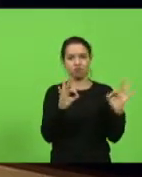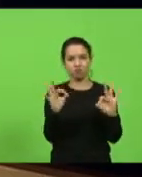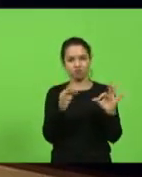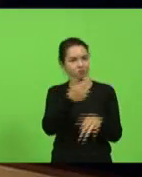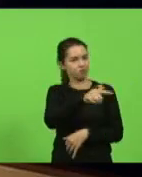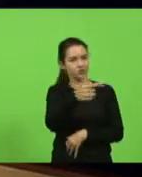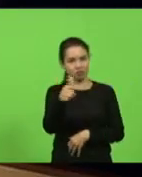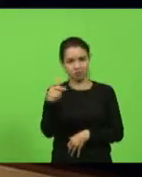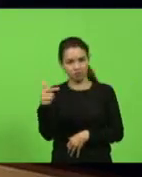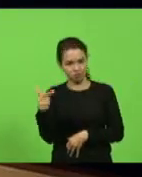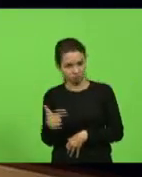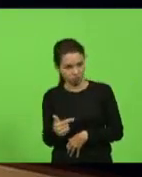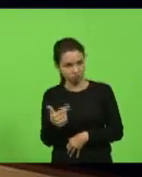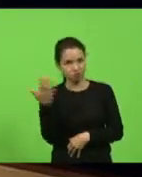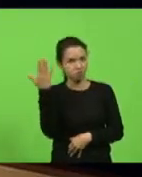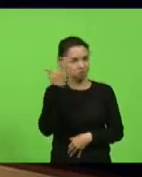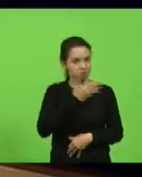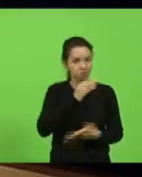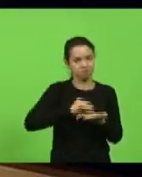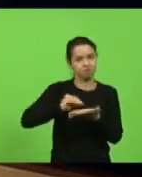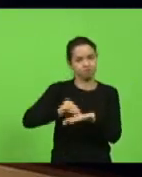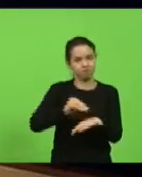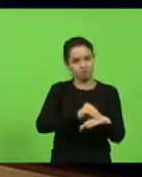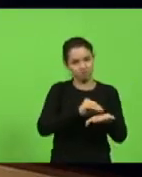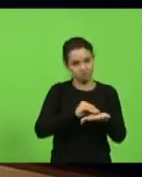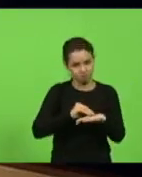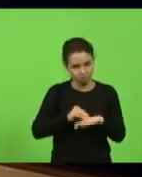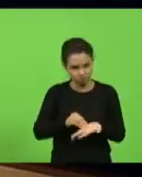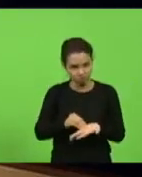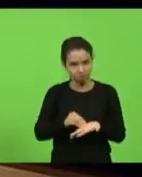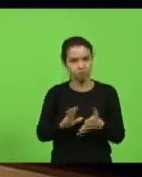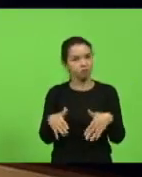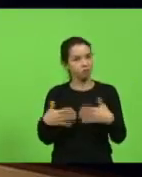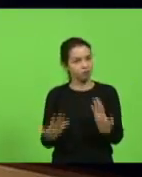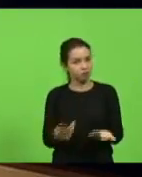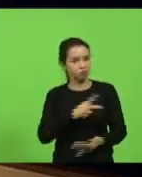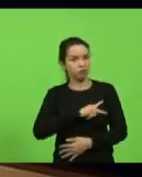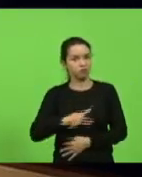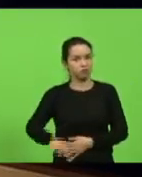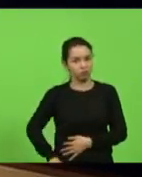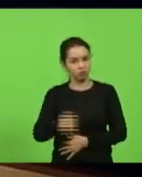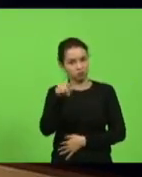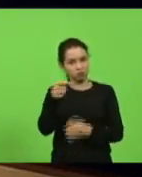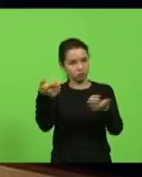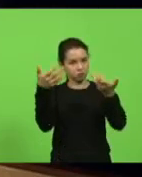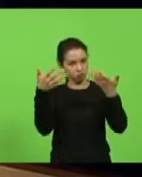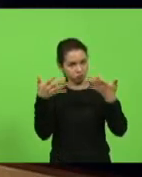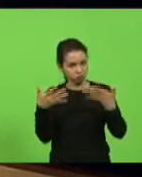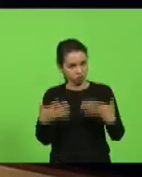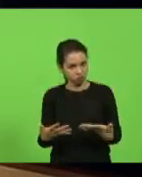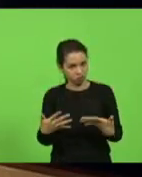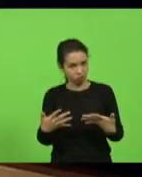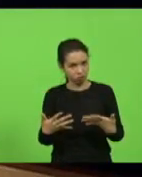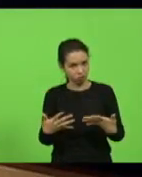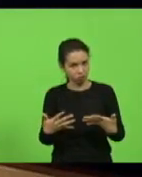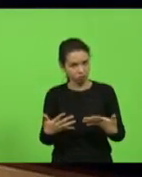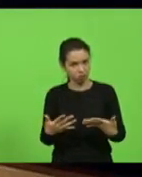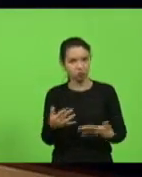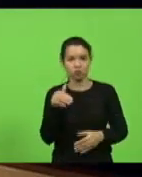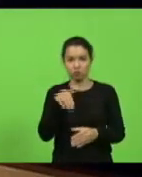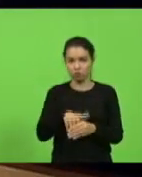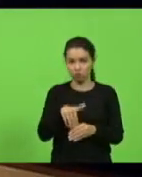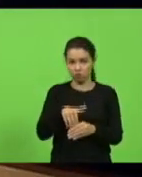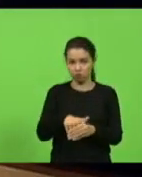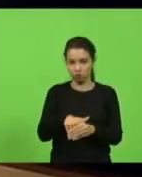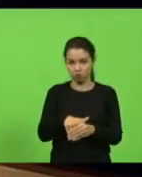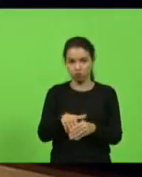ausência de prova de sua autoria, e aí, senhor presidente, o senhor disse para todos nós, a declaração de voto pode não